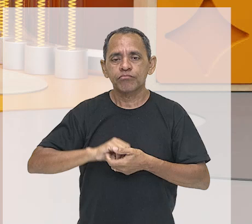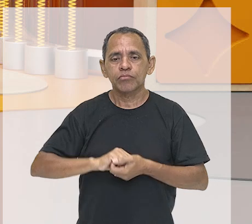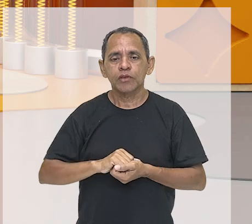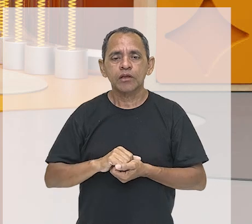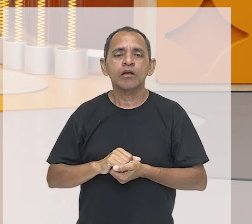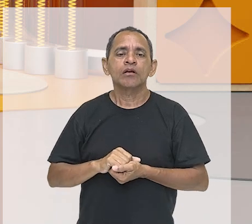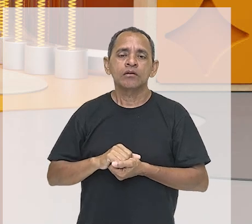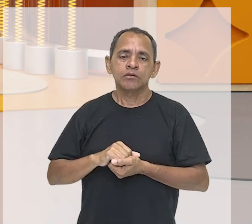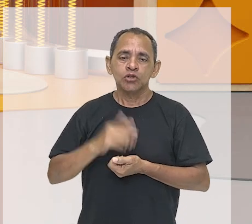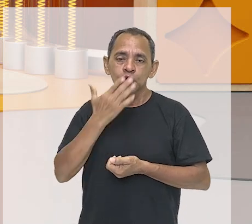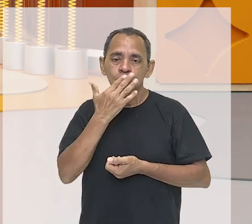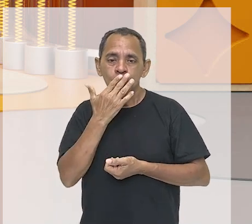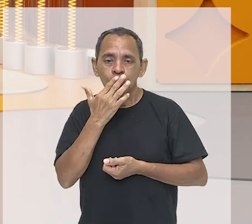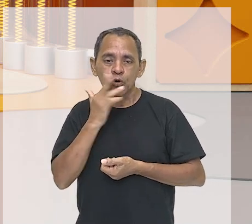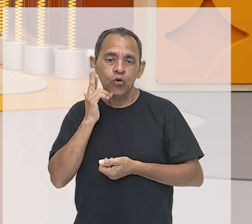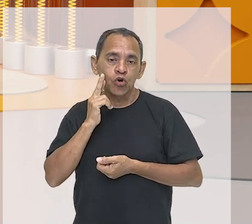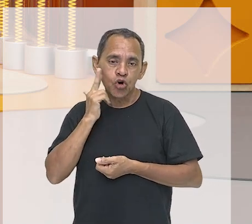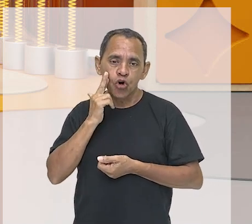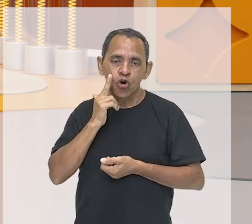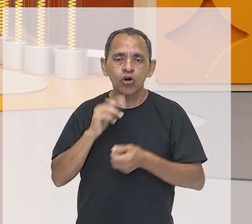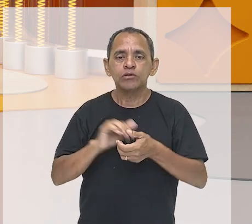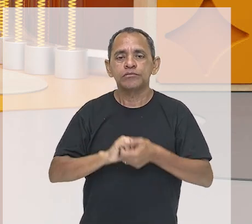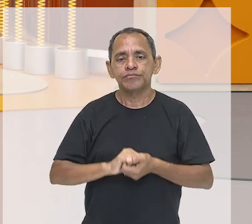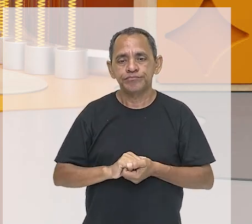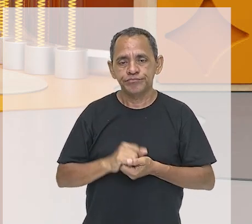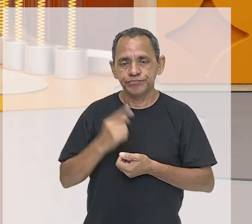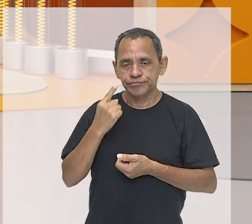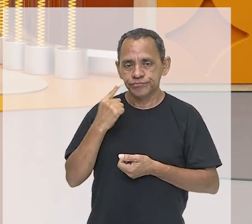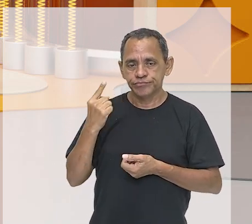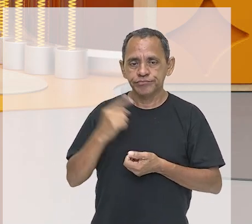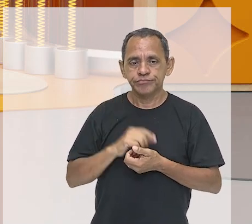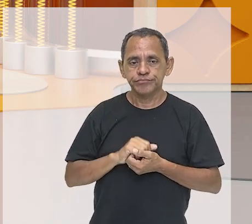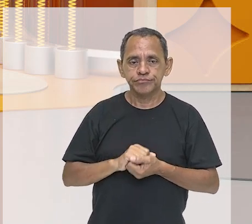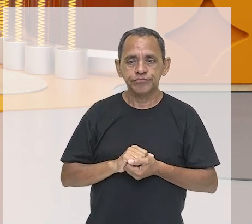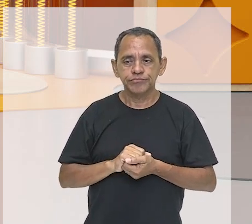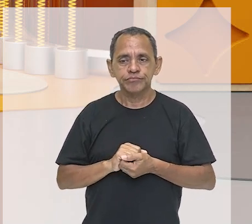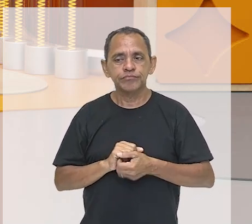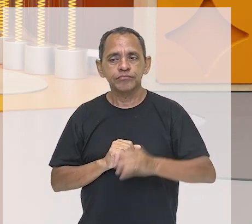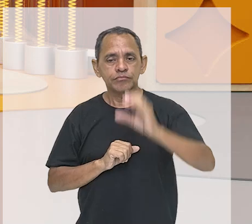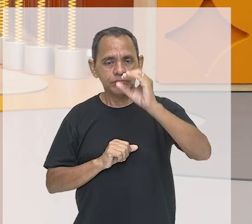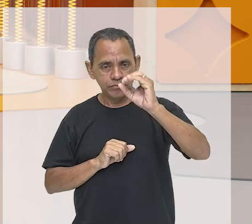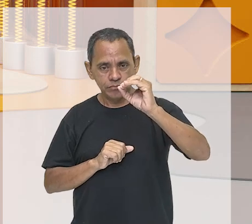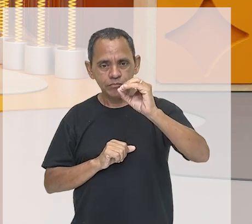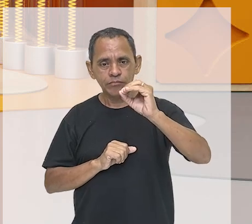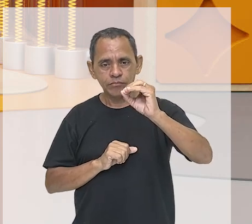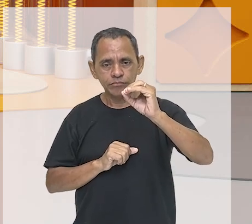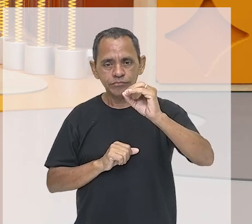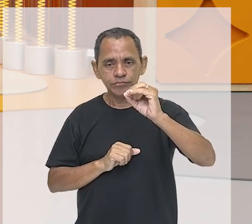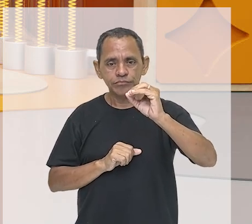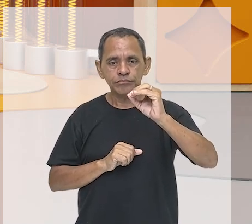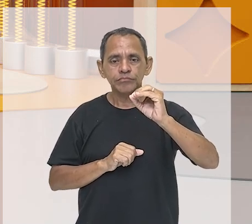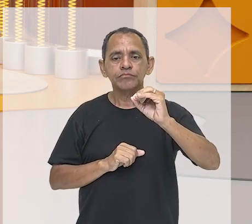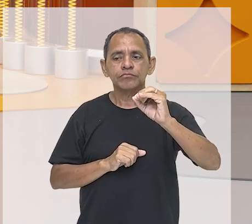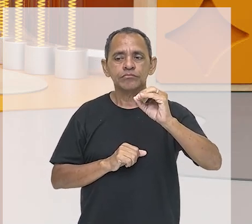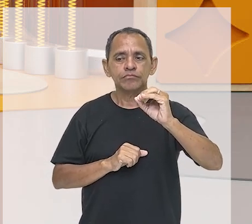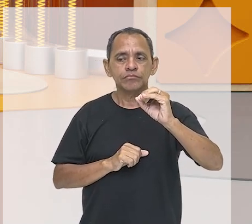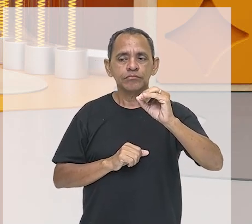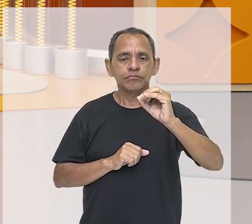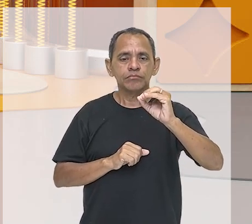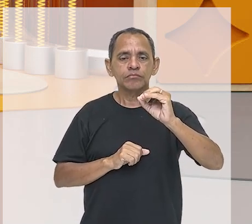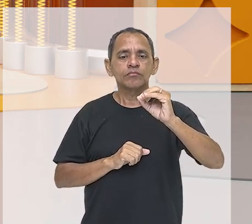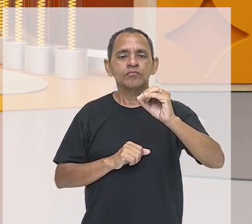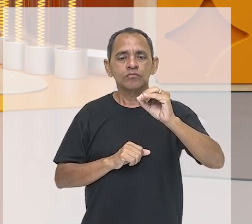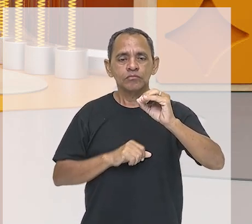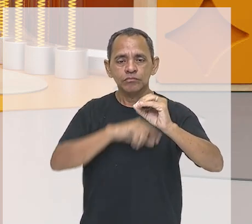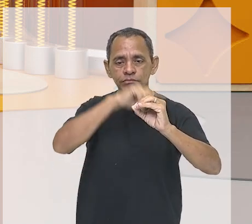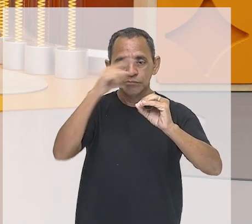rosa, nós temos a Europa Ocidental. Vamos sempre relacionar, o Ocidente tem a ver com o Oeste. Nós temos a Europa